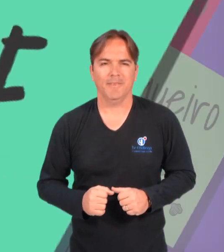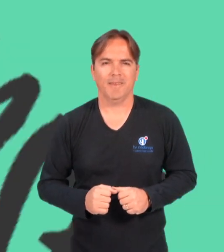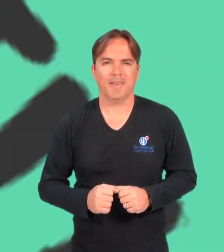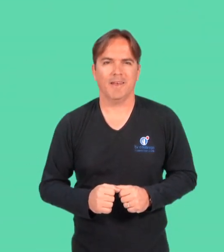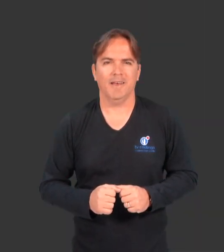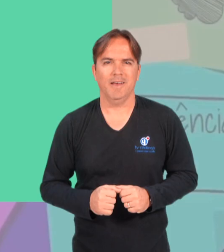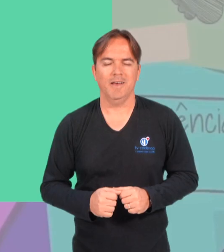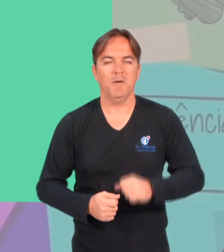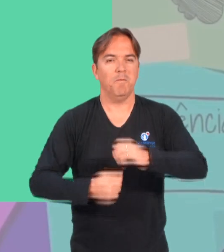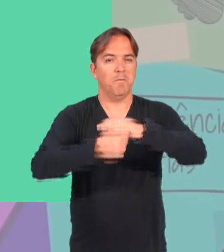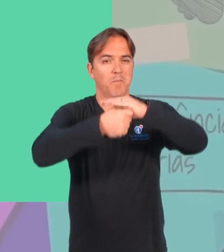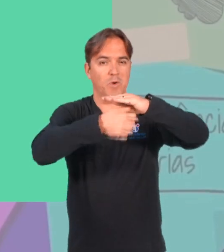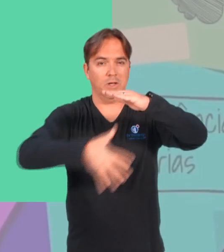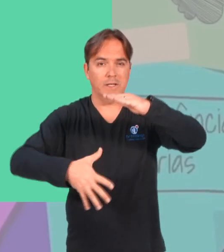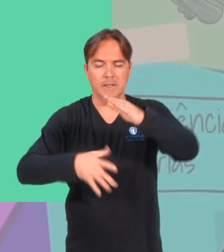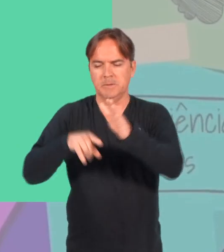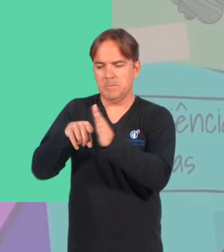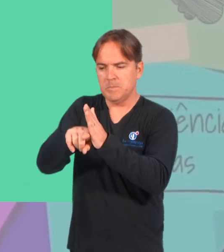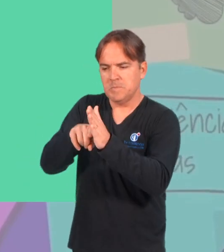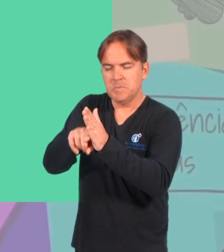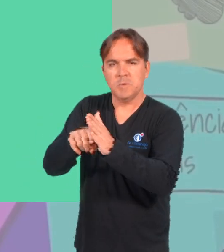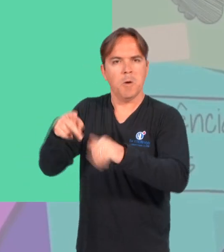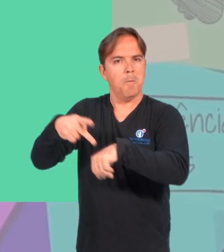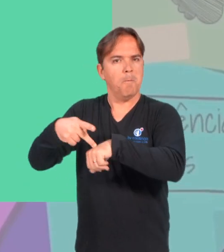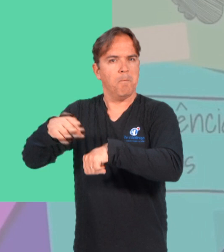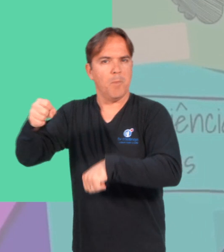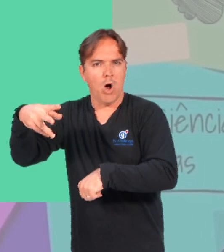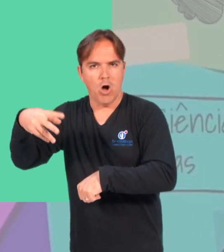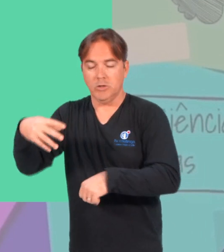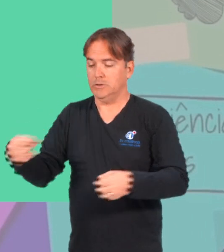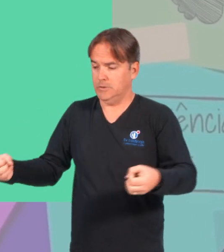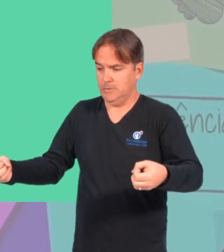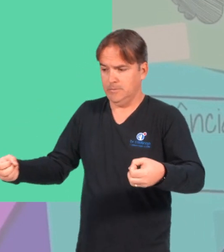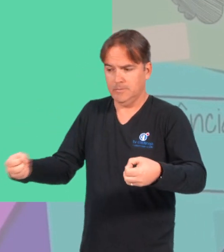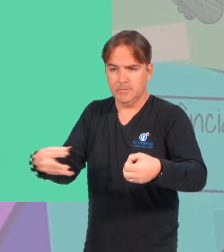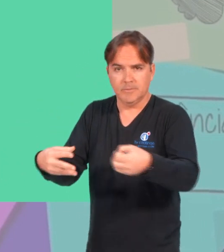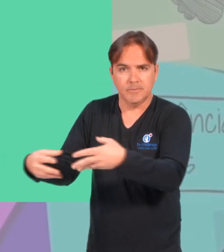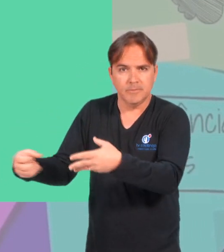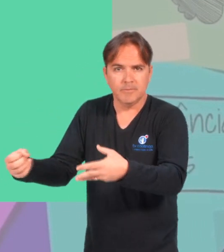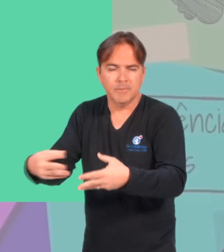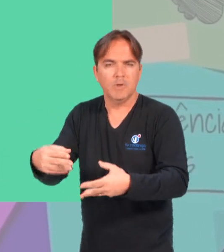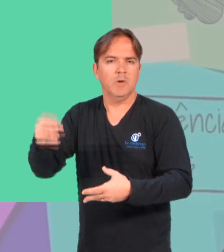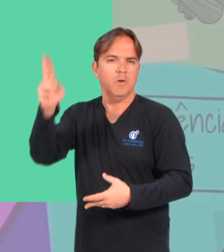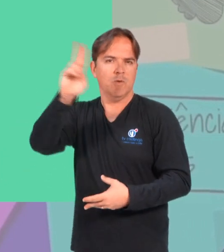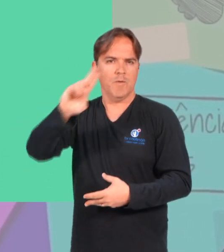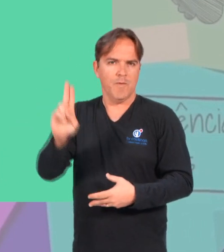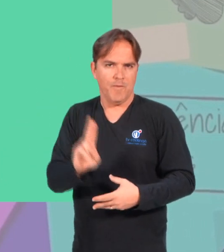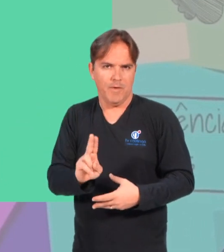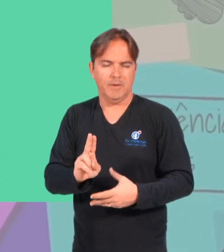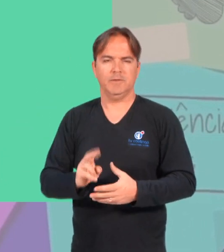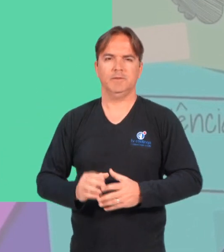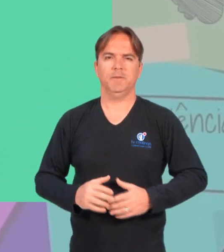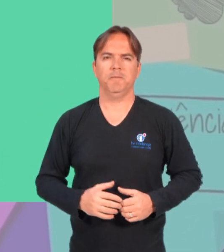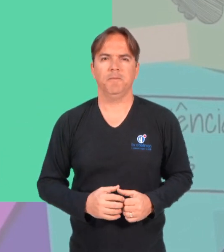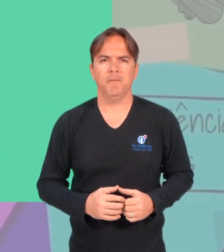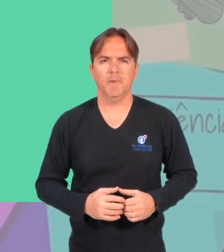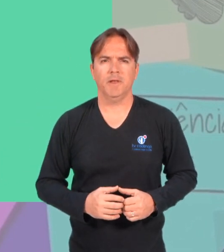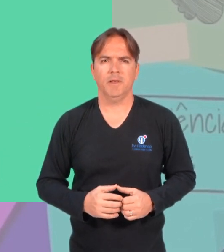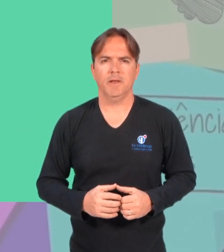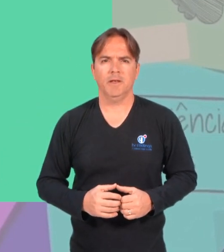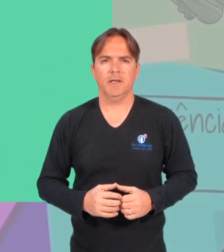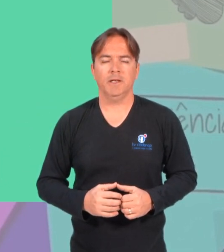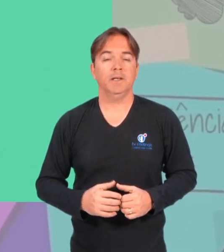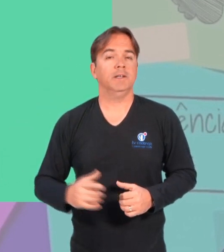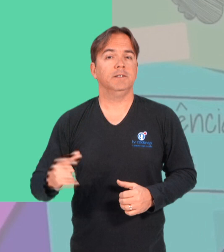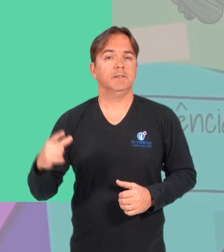sustentabilidade@univasf.edu.br. A Pró-Reitoria de Pesquisa, Pós-Graduação e Inovação da Universidade Federal do